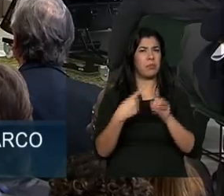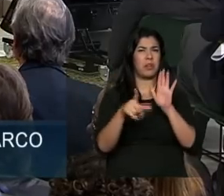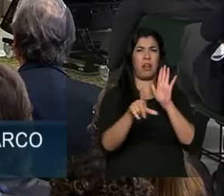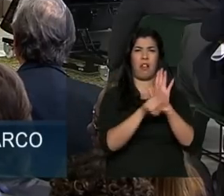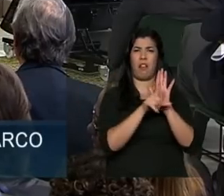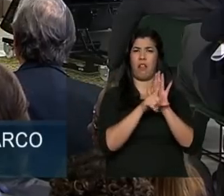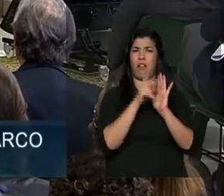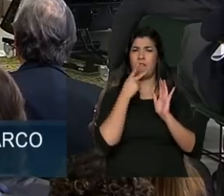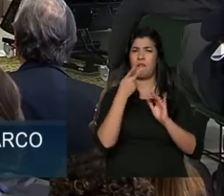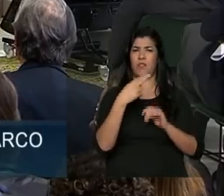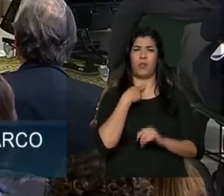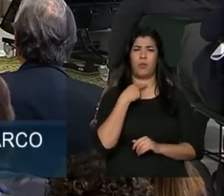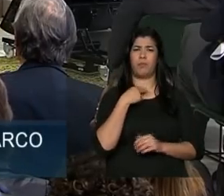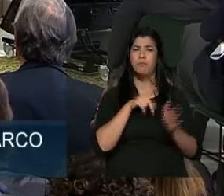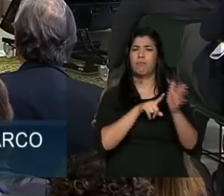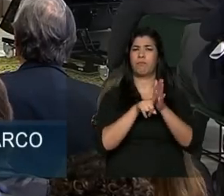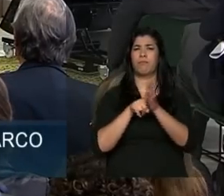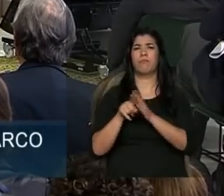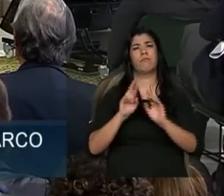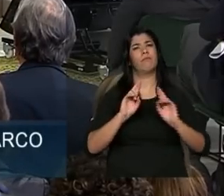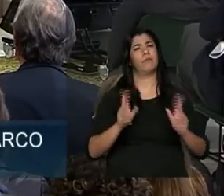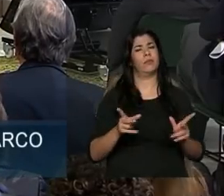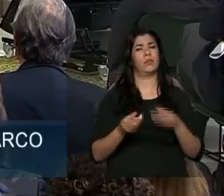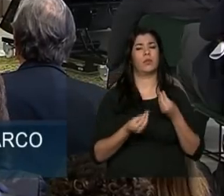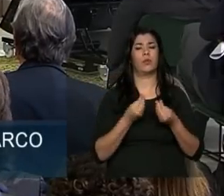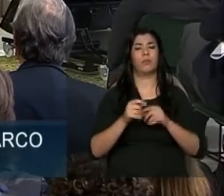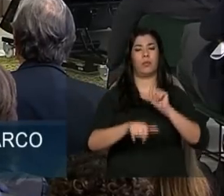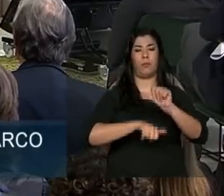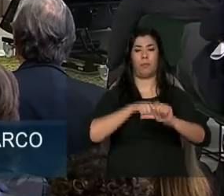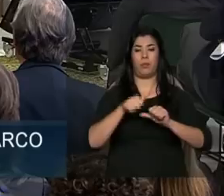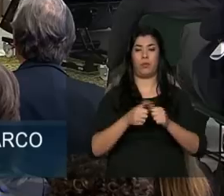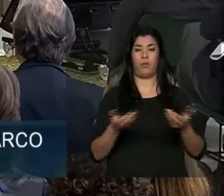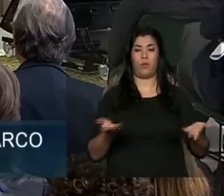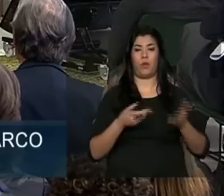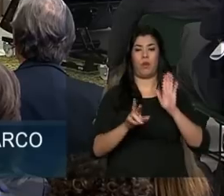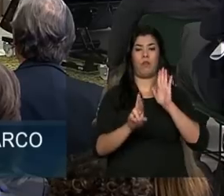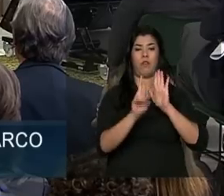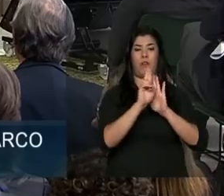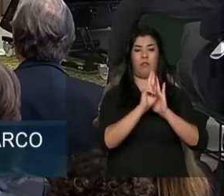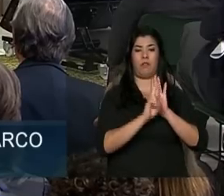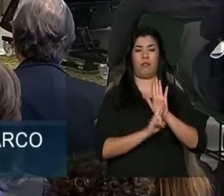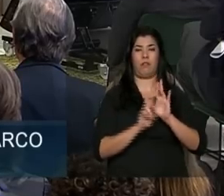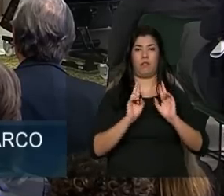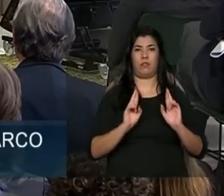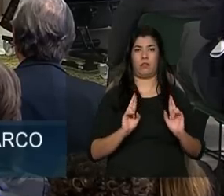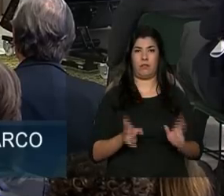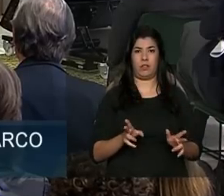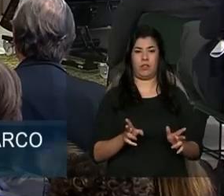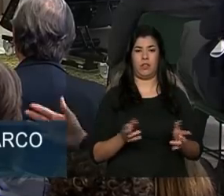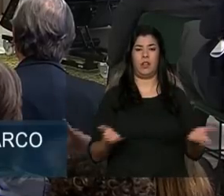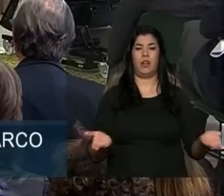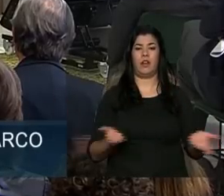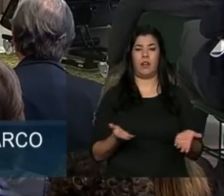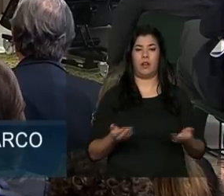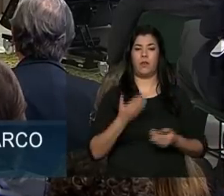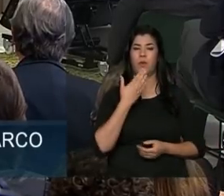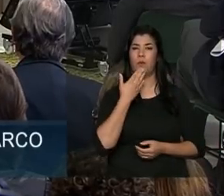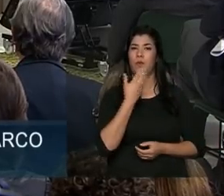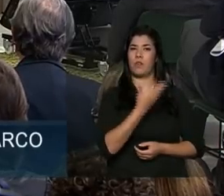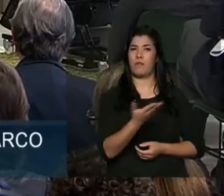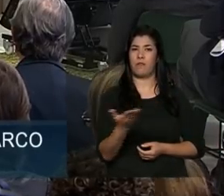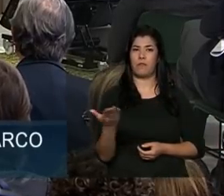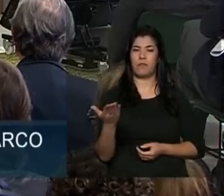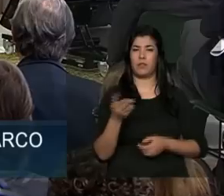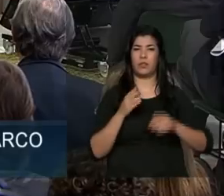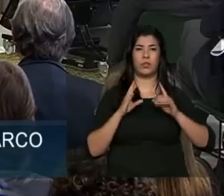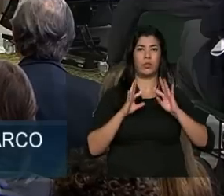fazer. Então, nós estamos mudando essa regra, e essa regra, na realidade, favorece que